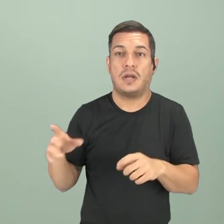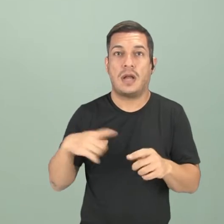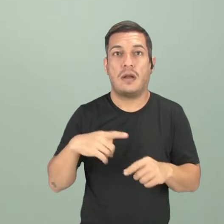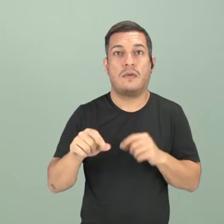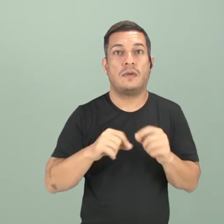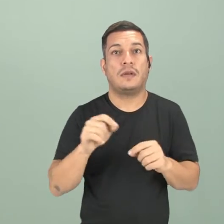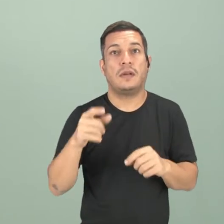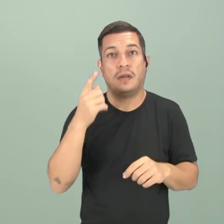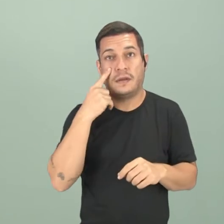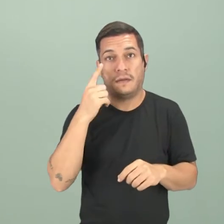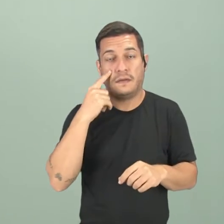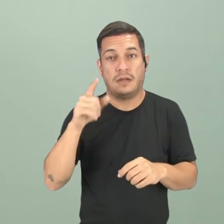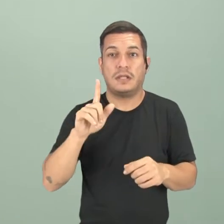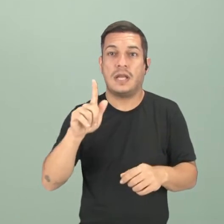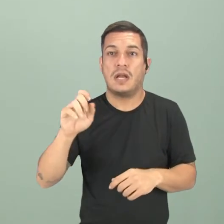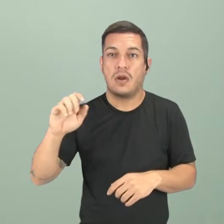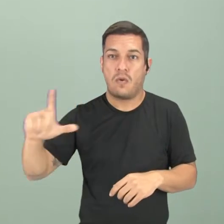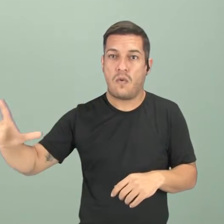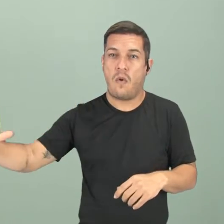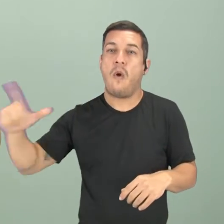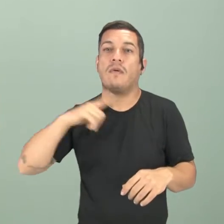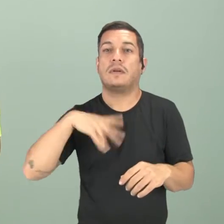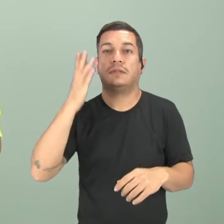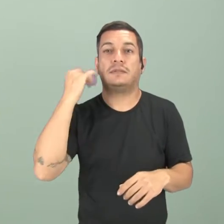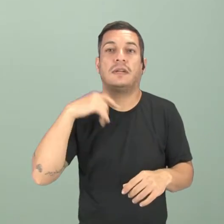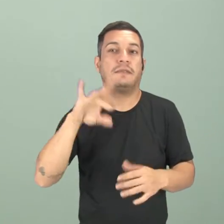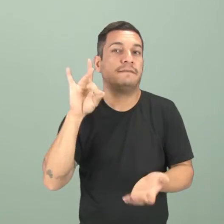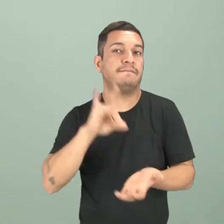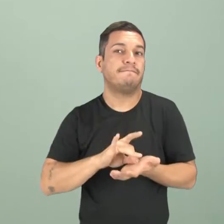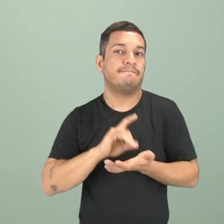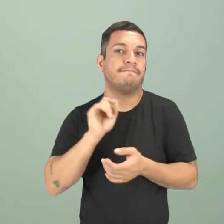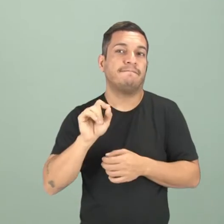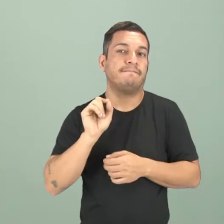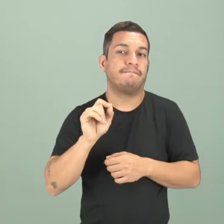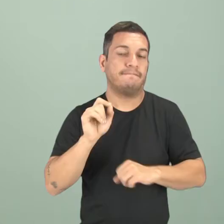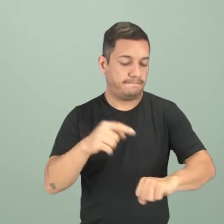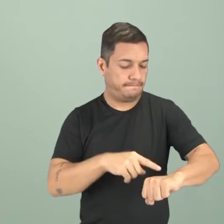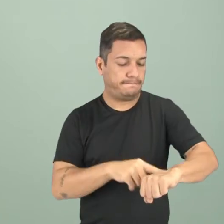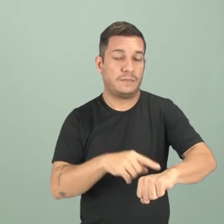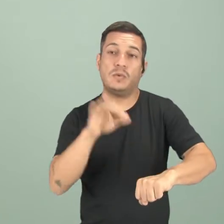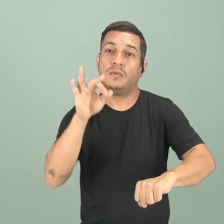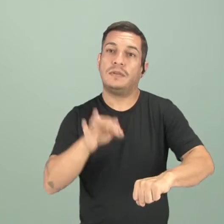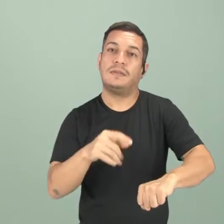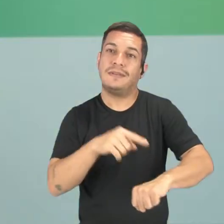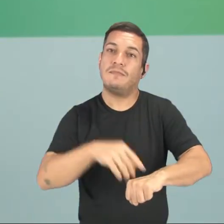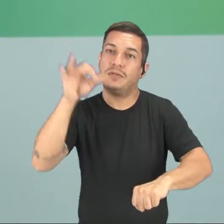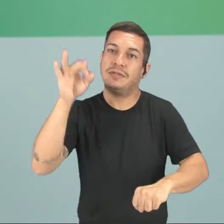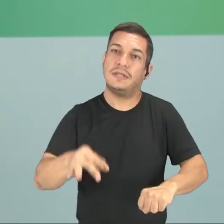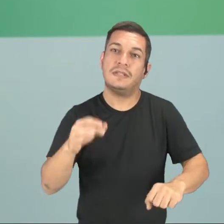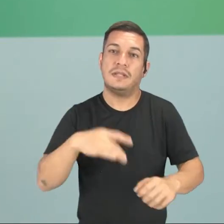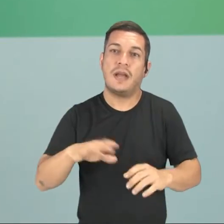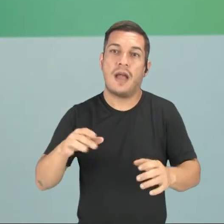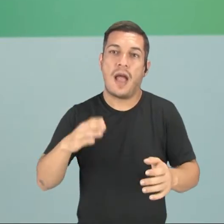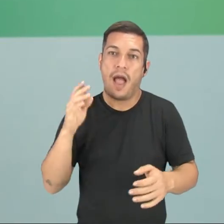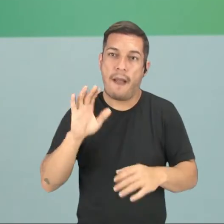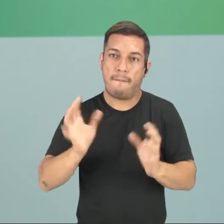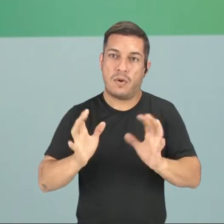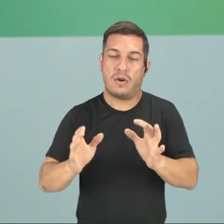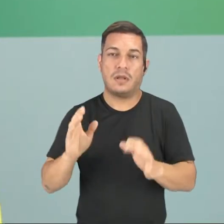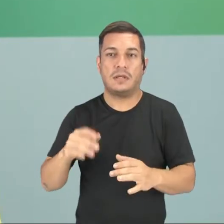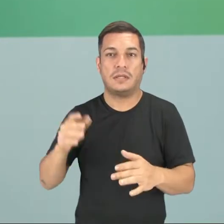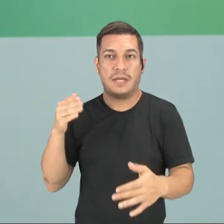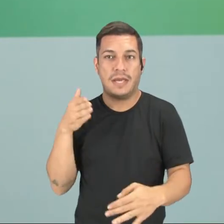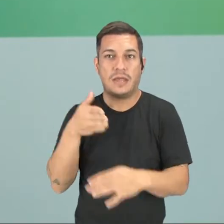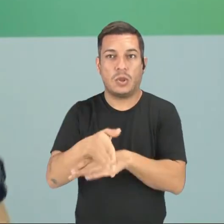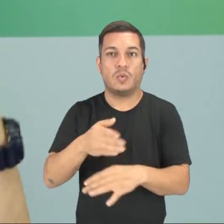legitimidade quando da marcação do gol. Ele sabe com verdade, com precisão, no tempo exato, se a bola passou totalmente a linha da área de